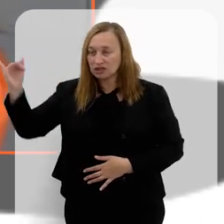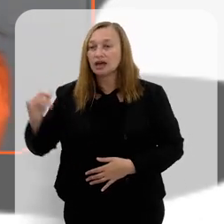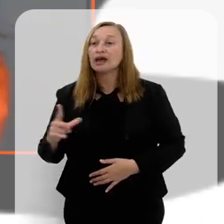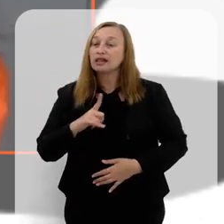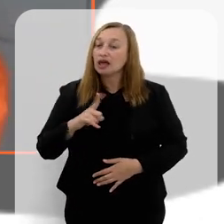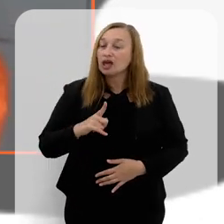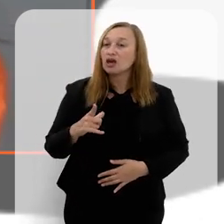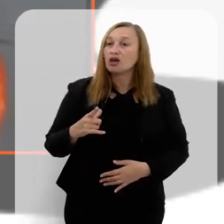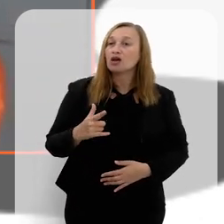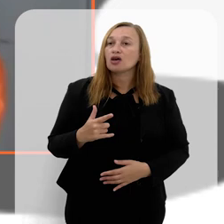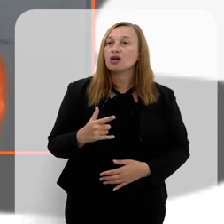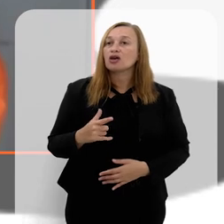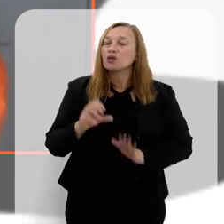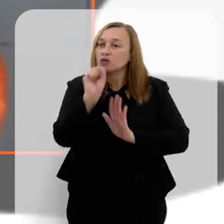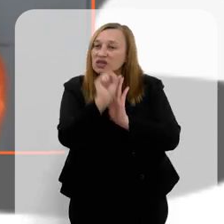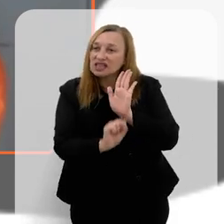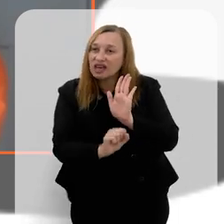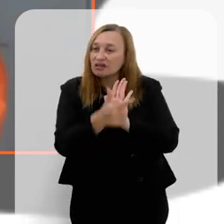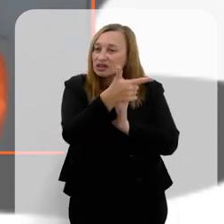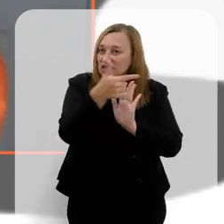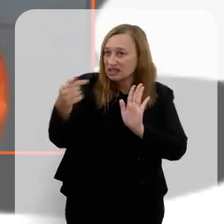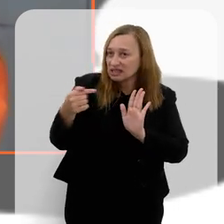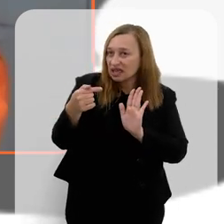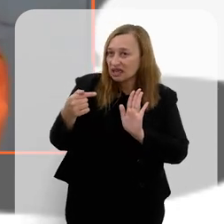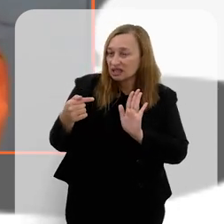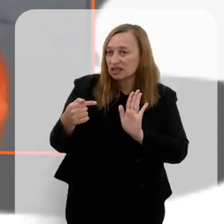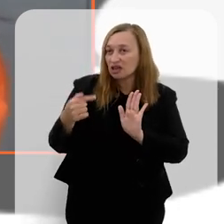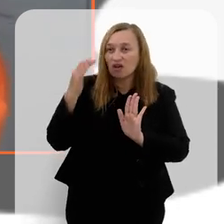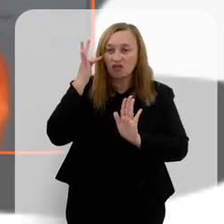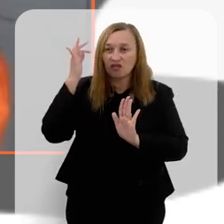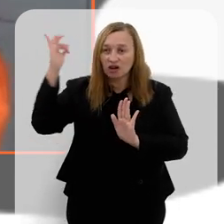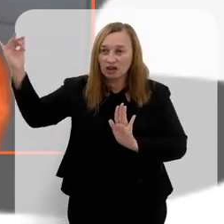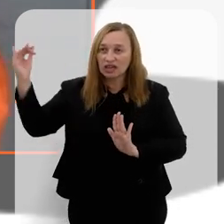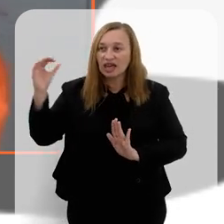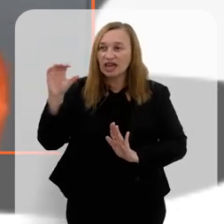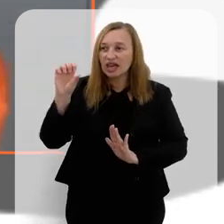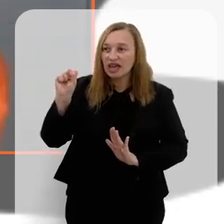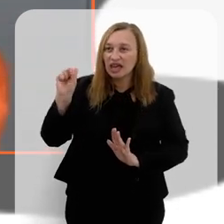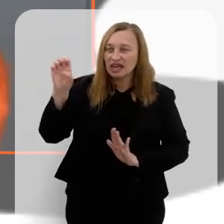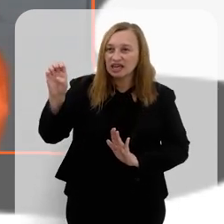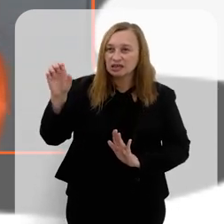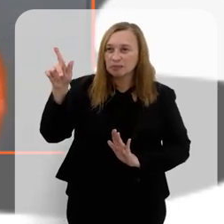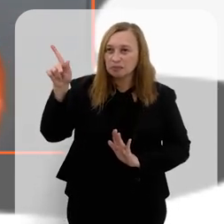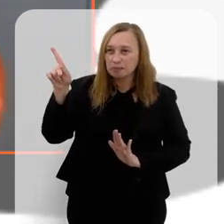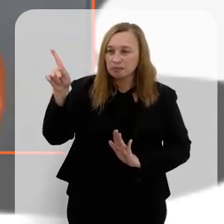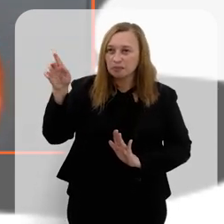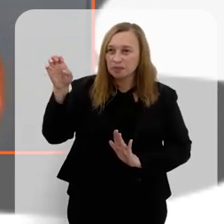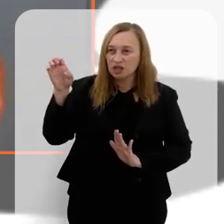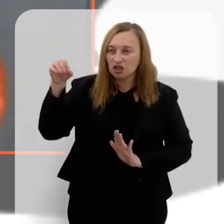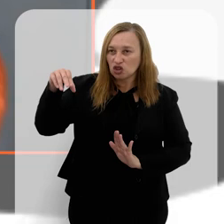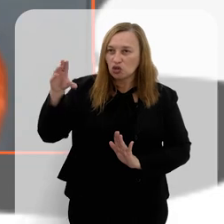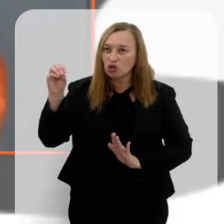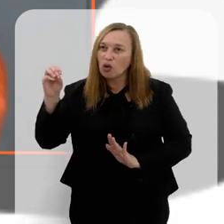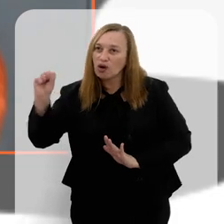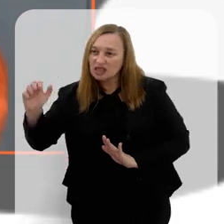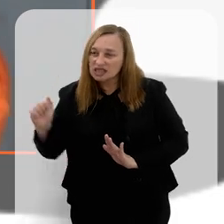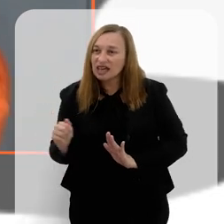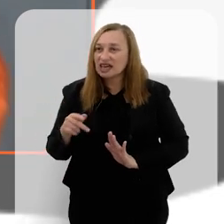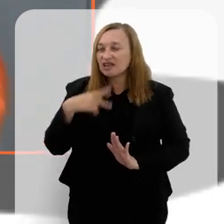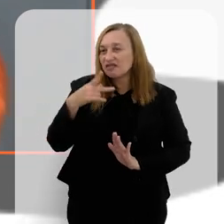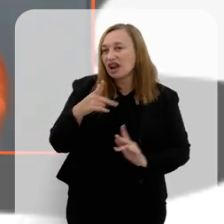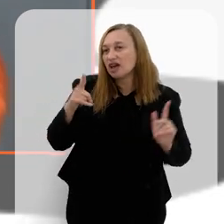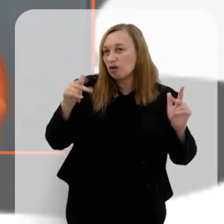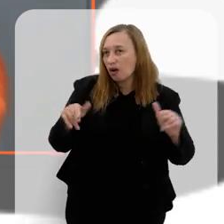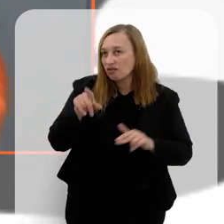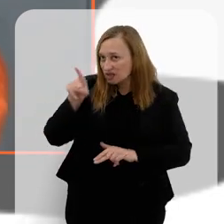filósofo que viveu no século XVII, que se chamava Spinoza, que dizia mais ou